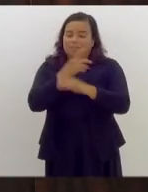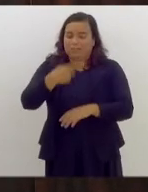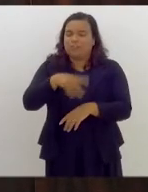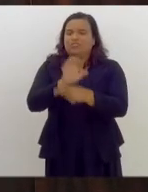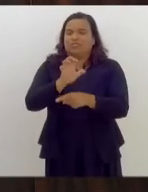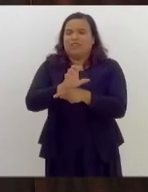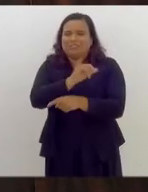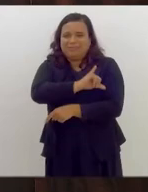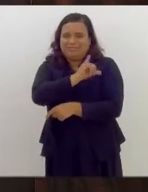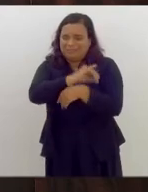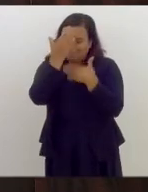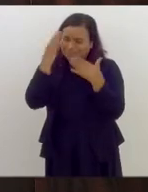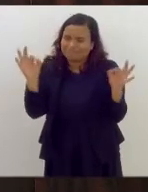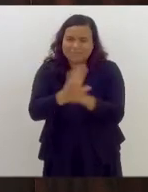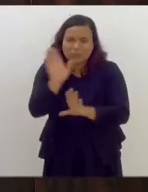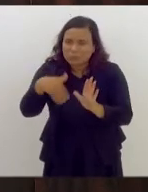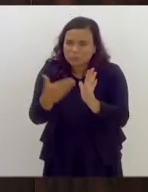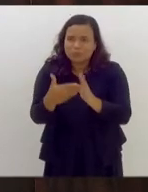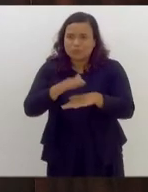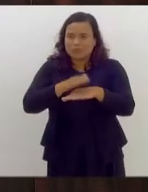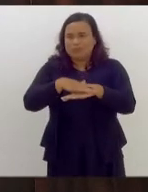obrigado por tudo.